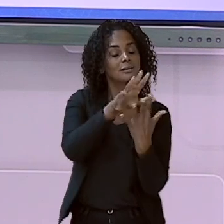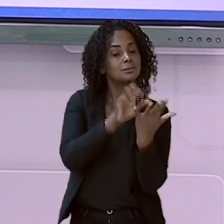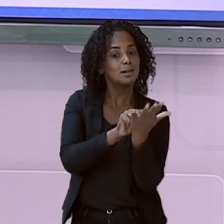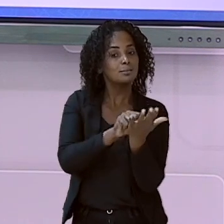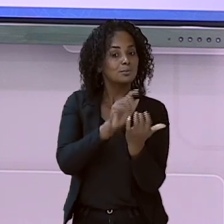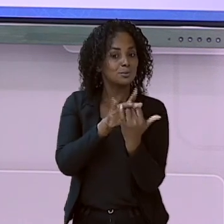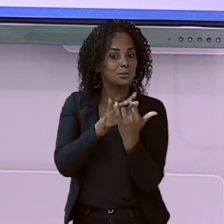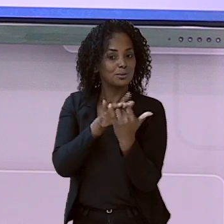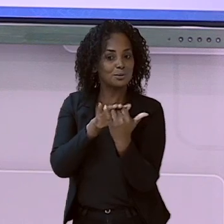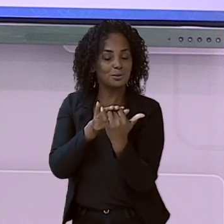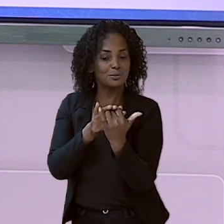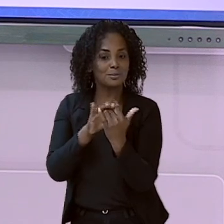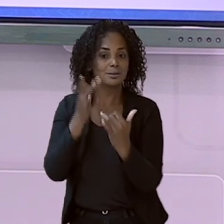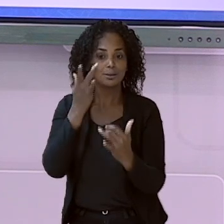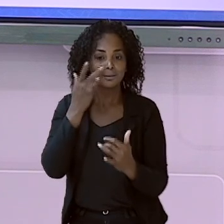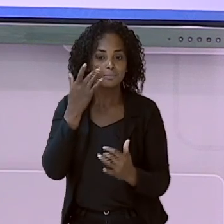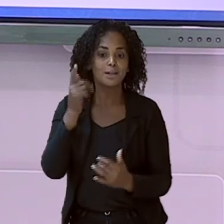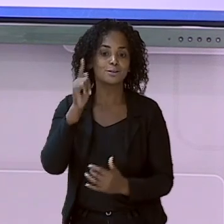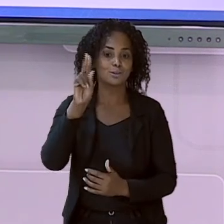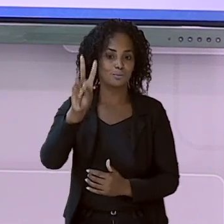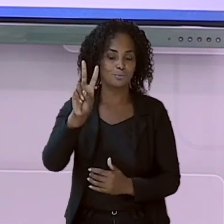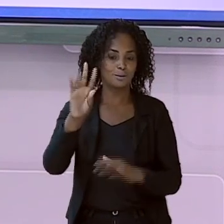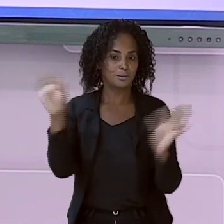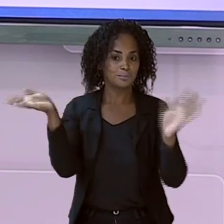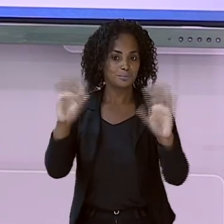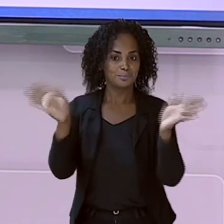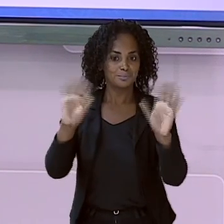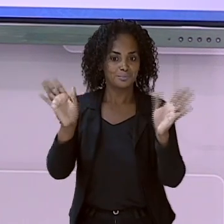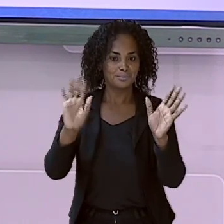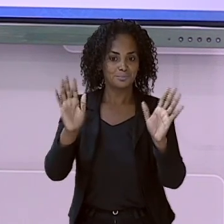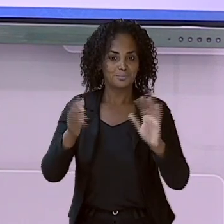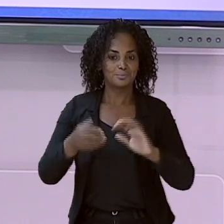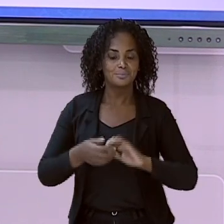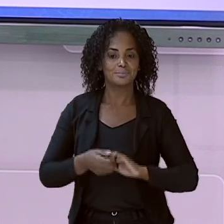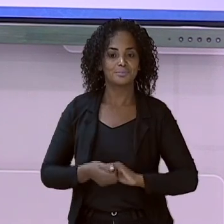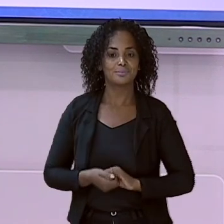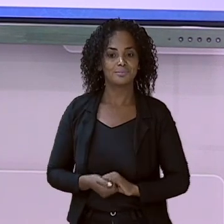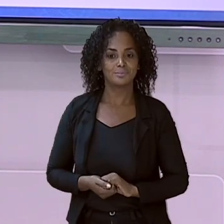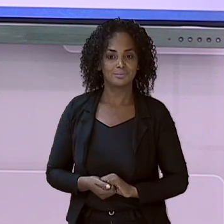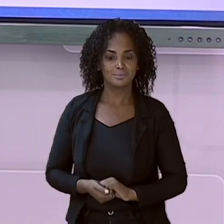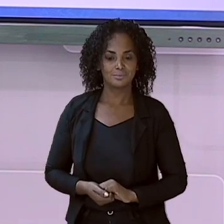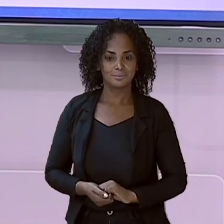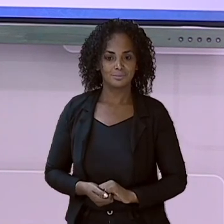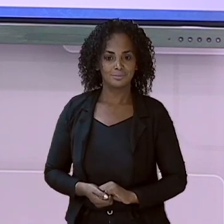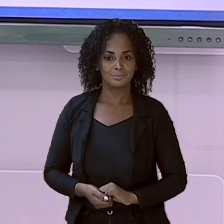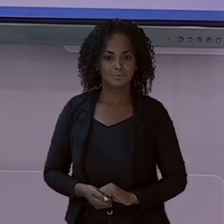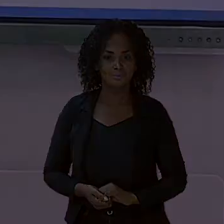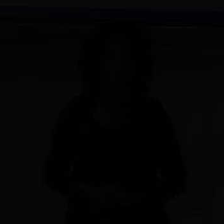nosso canal no YouTube SMED GV. Até uma próxima aula. Tchau!